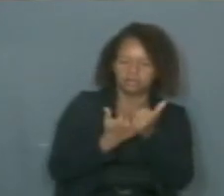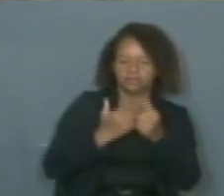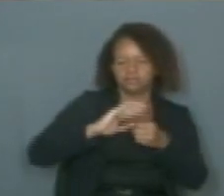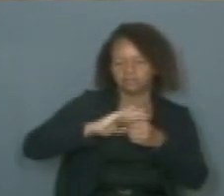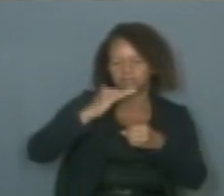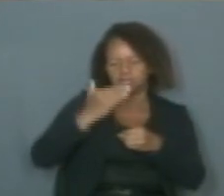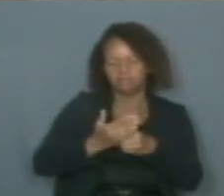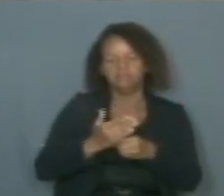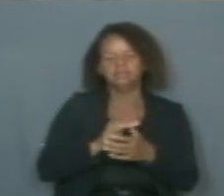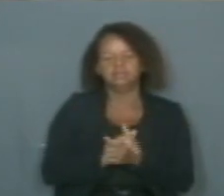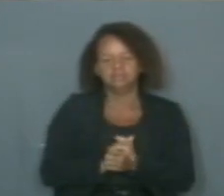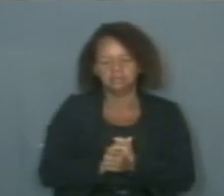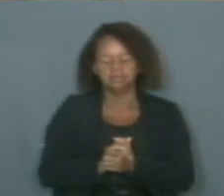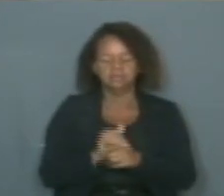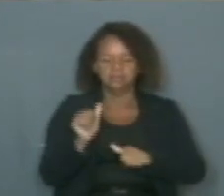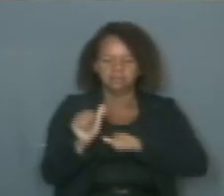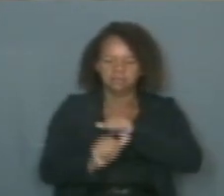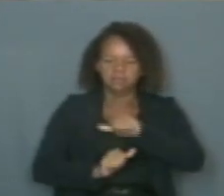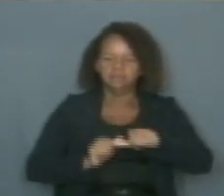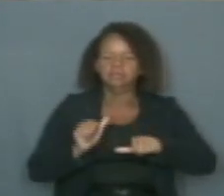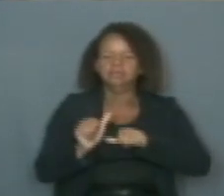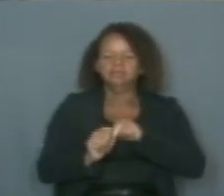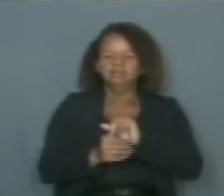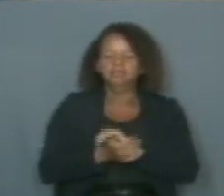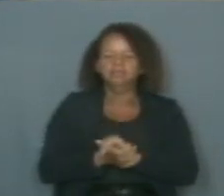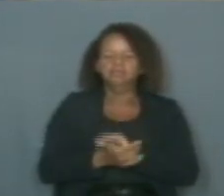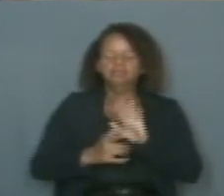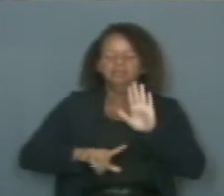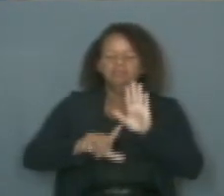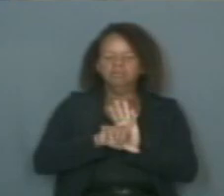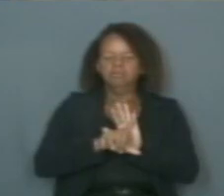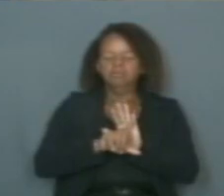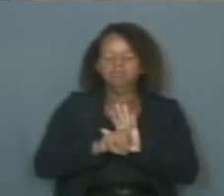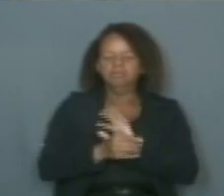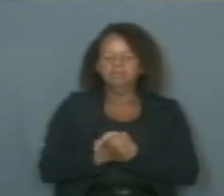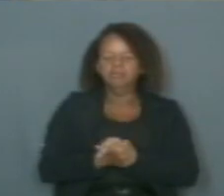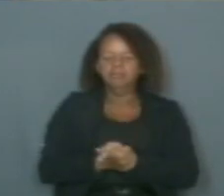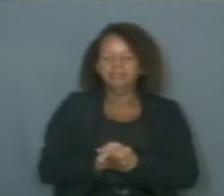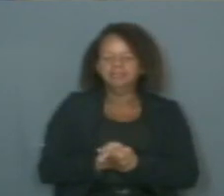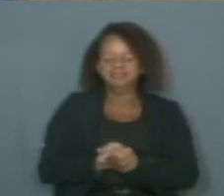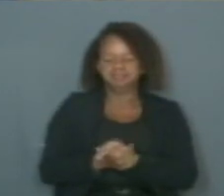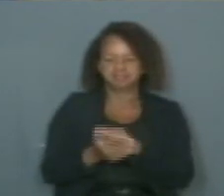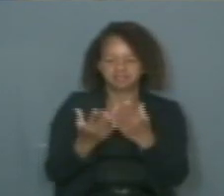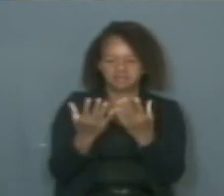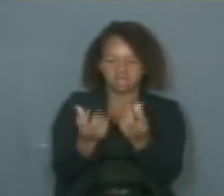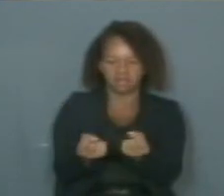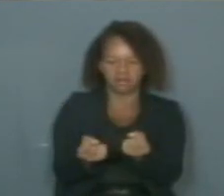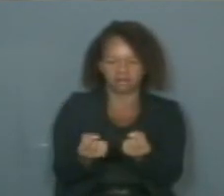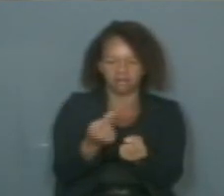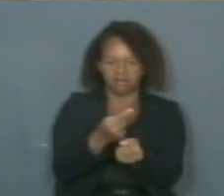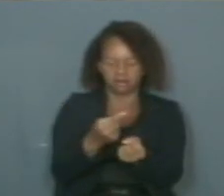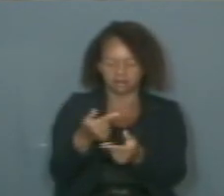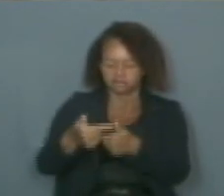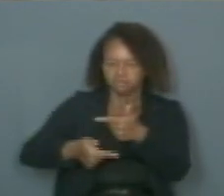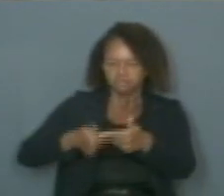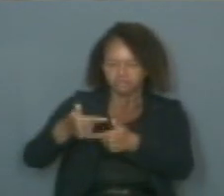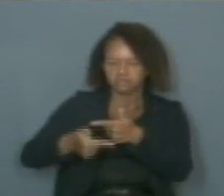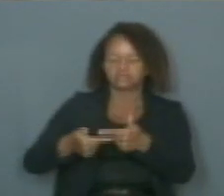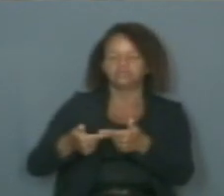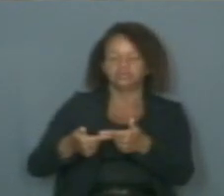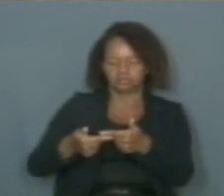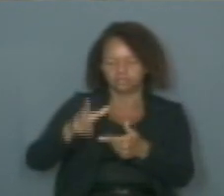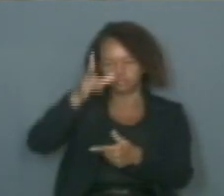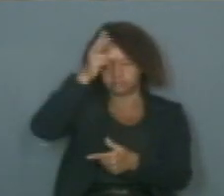para modificar a lei onde o permissionário,